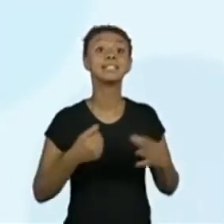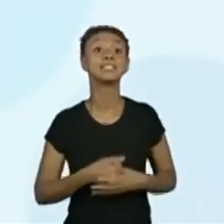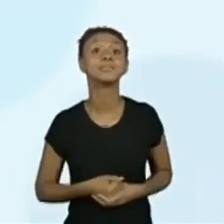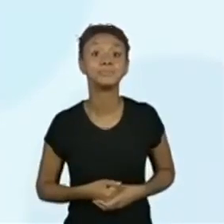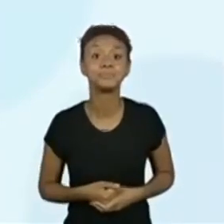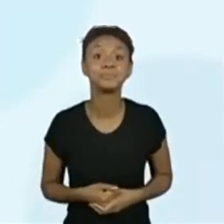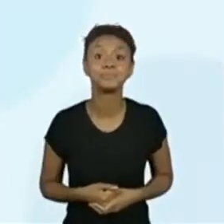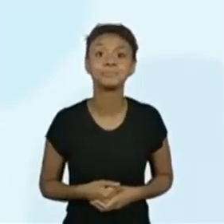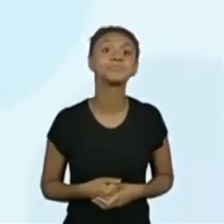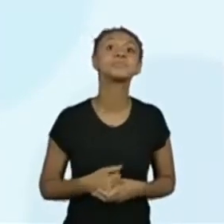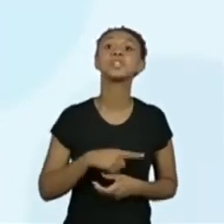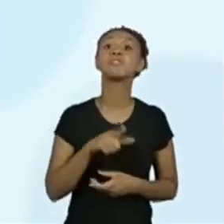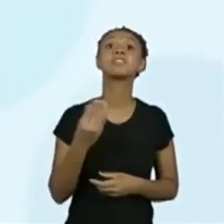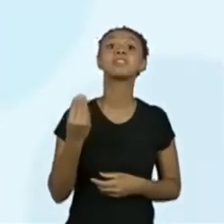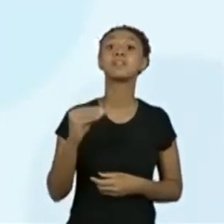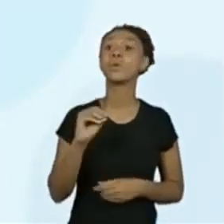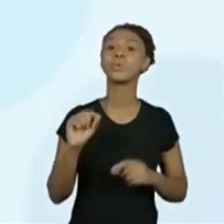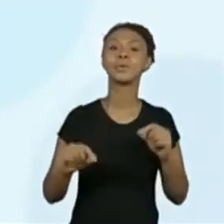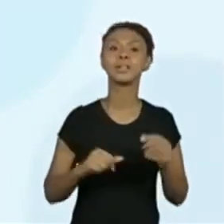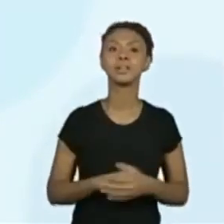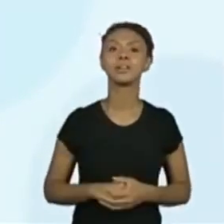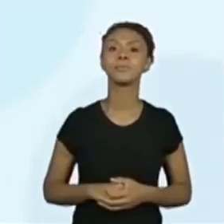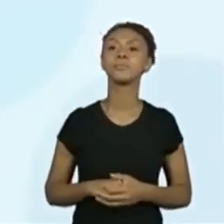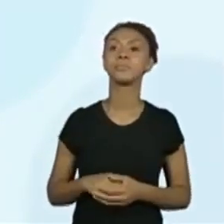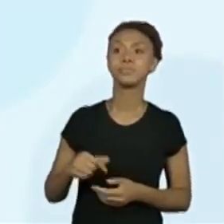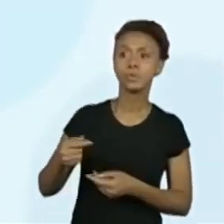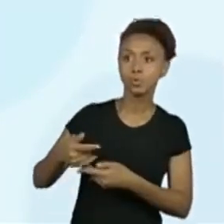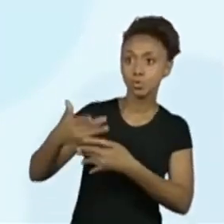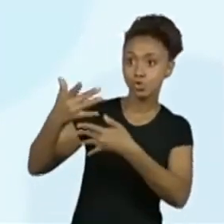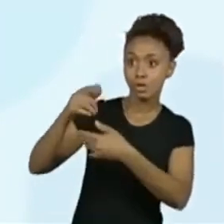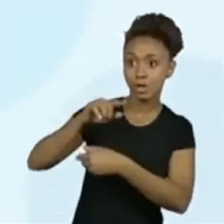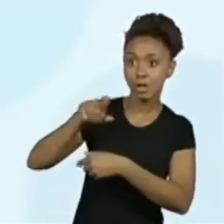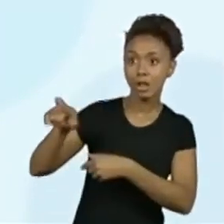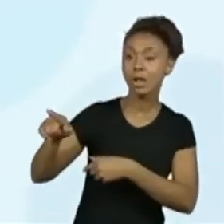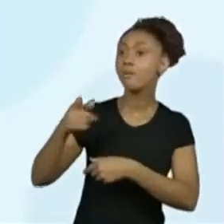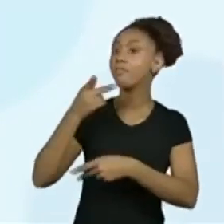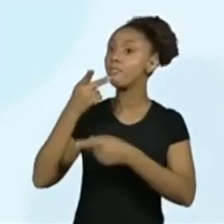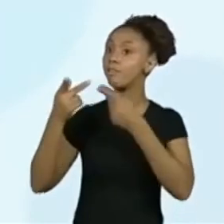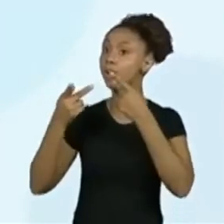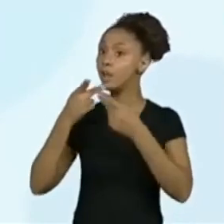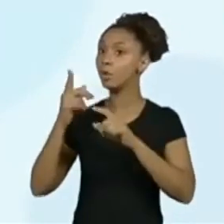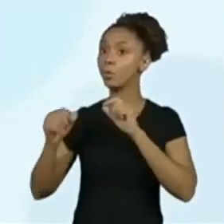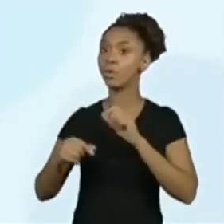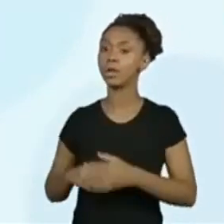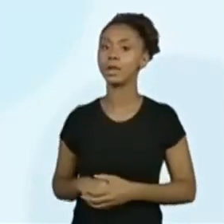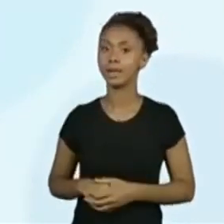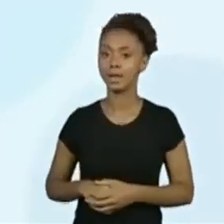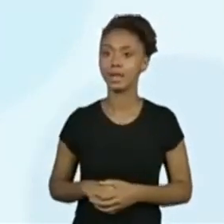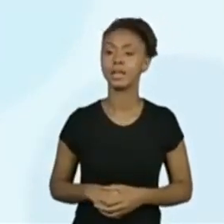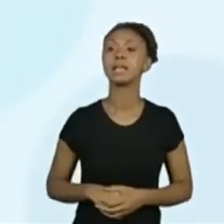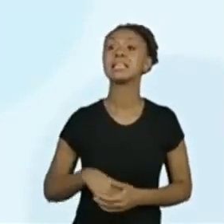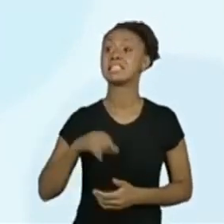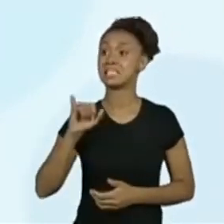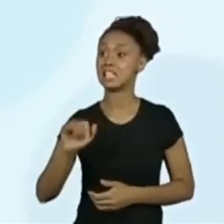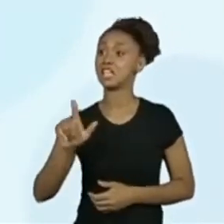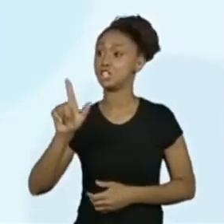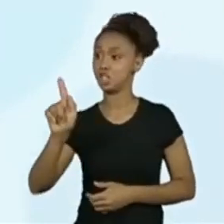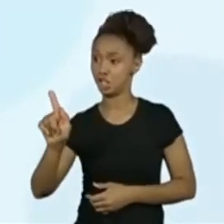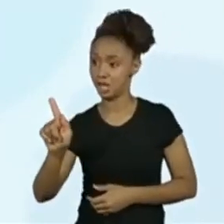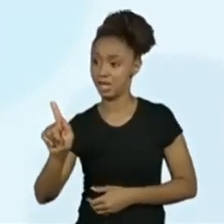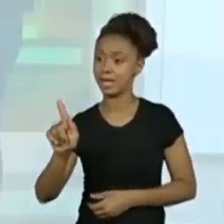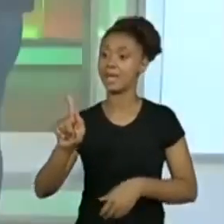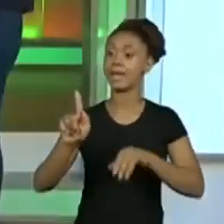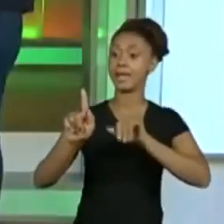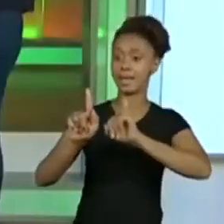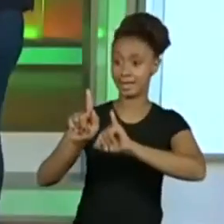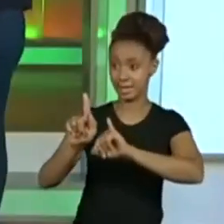lá, colocariam? Ah, professora, eles estão falando que com E e com I fica com som de